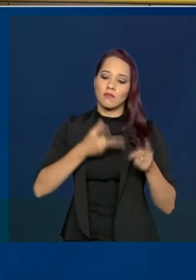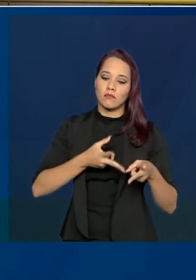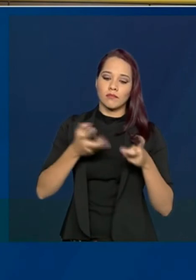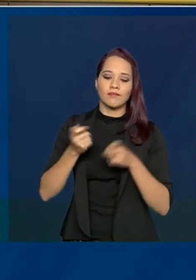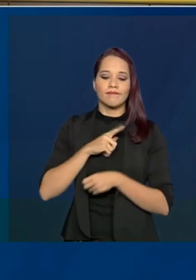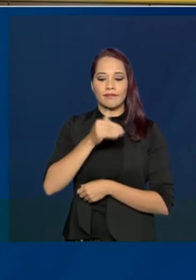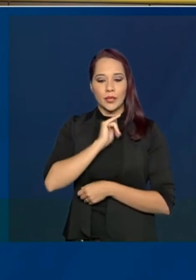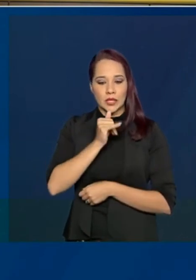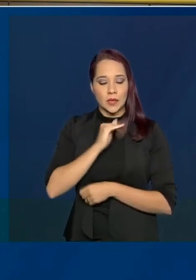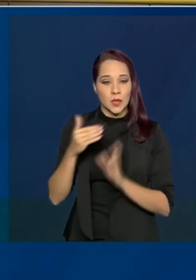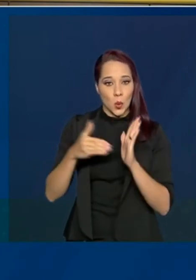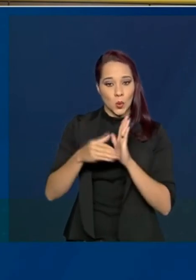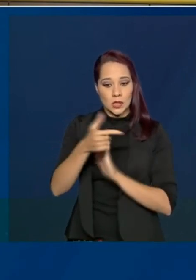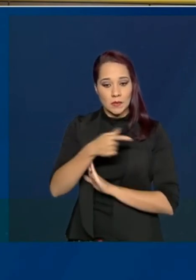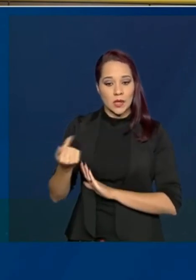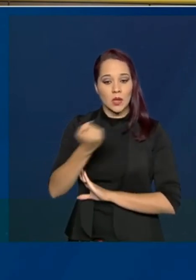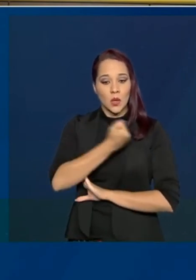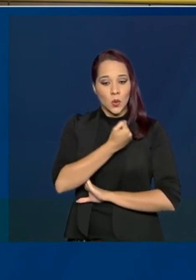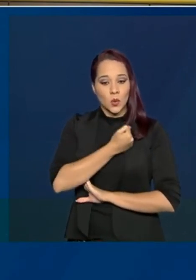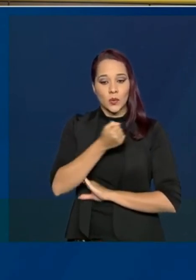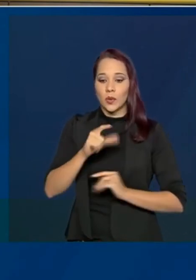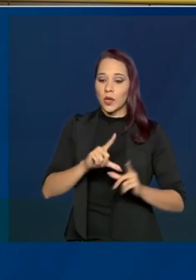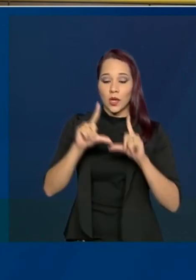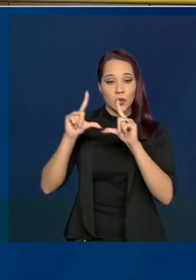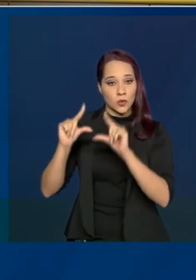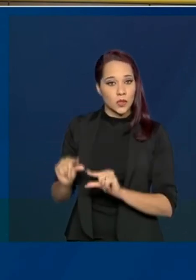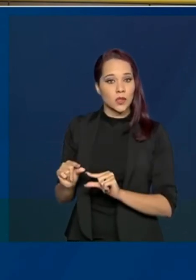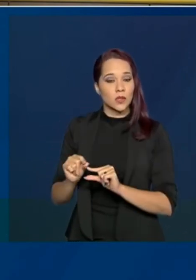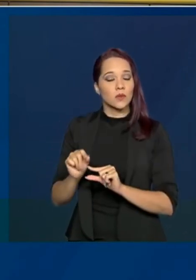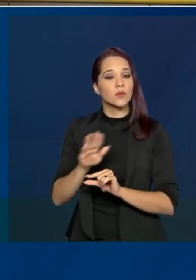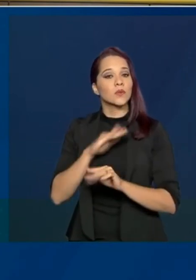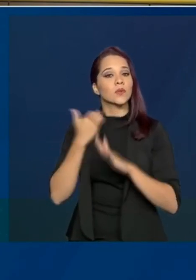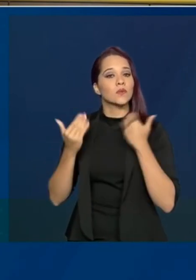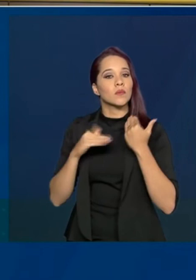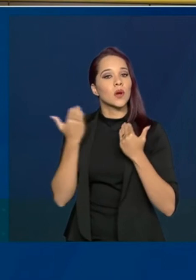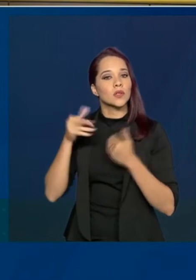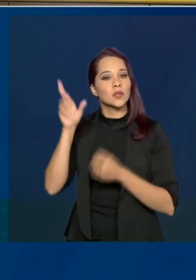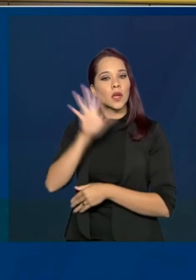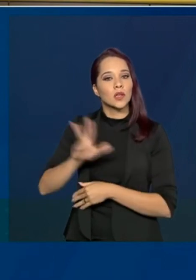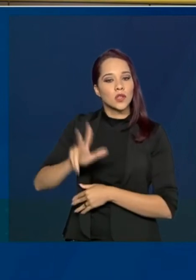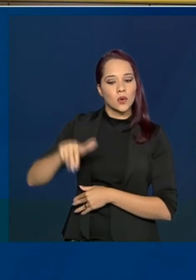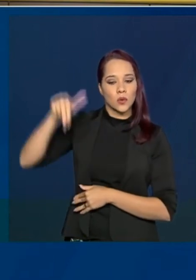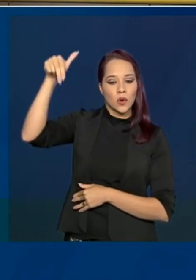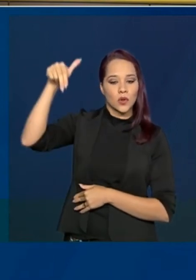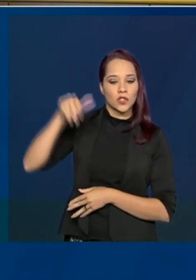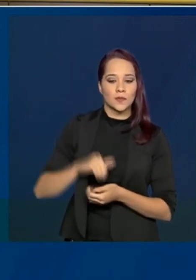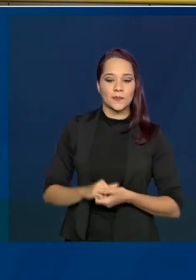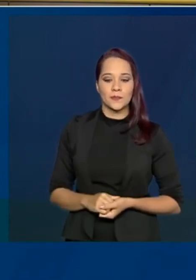por exemplo, nas últimas semanas, um número bastante reduzido no número de óbitos na região norte.